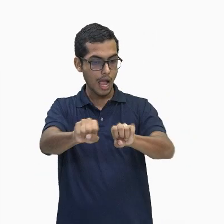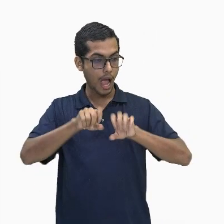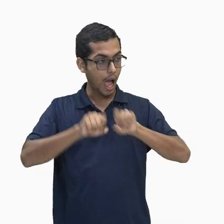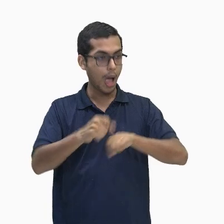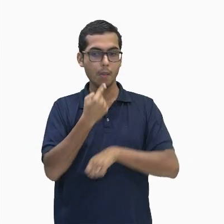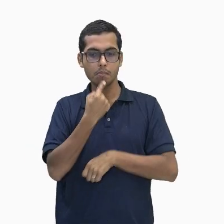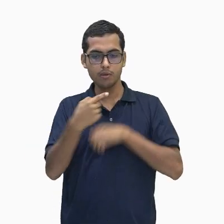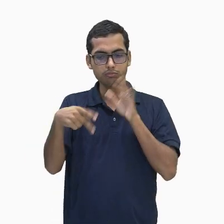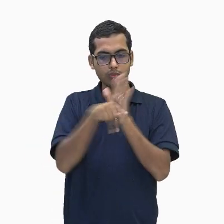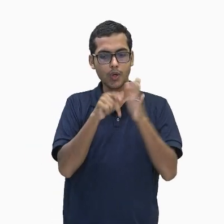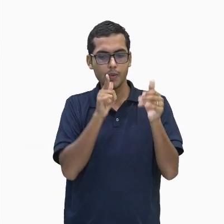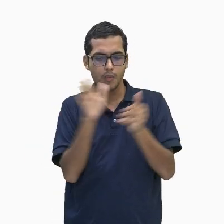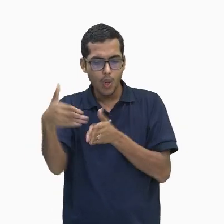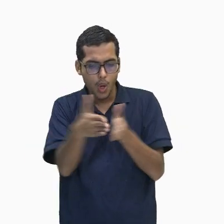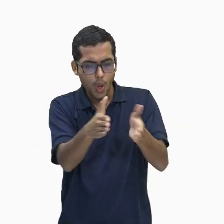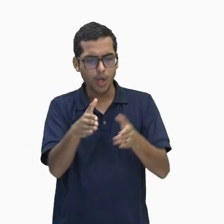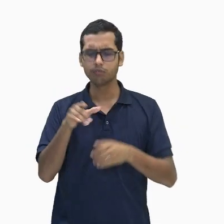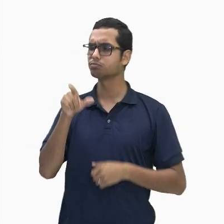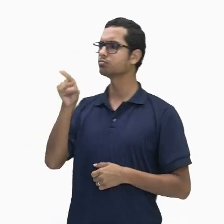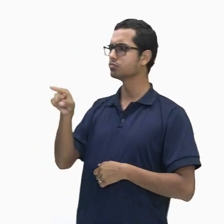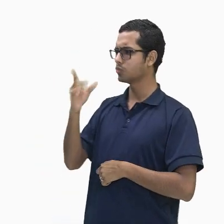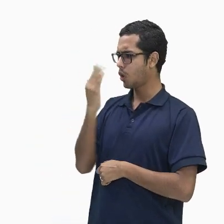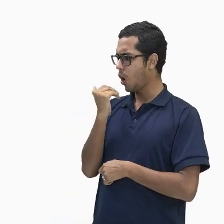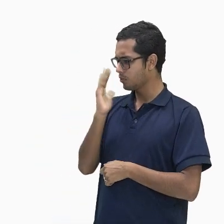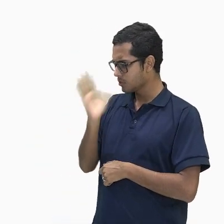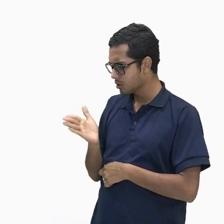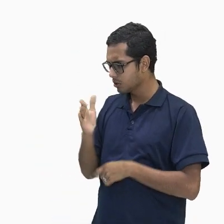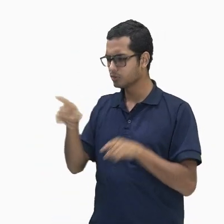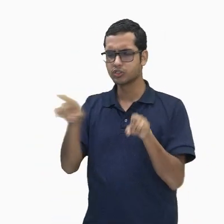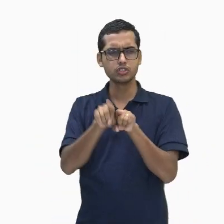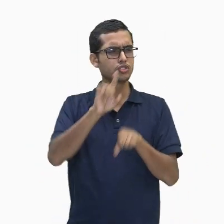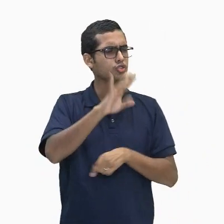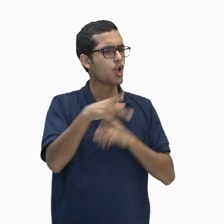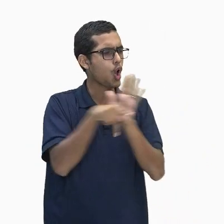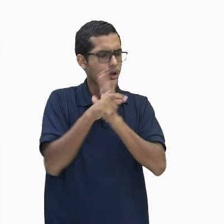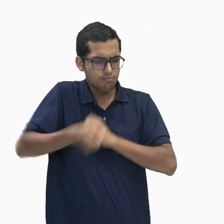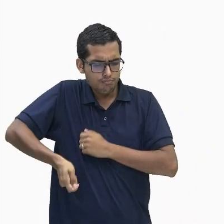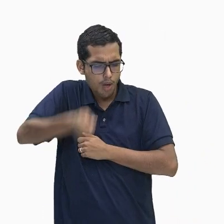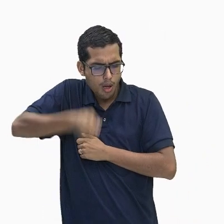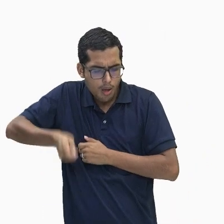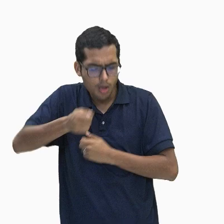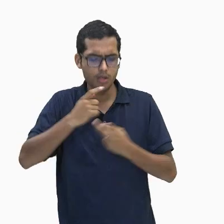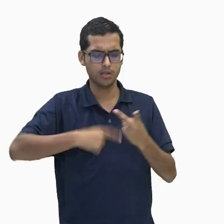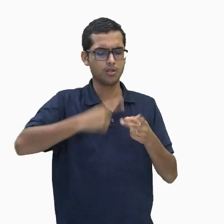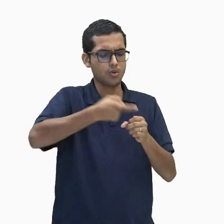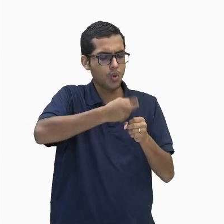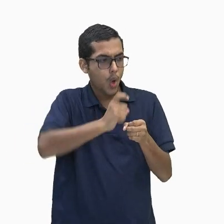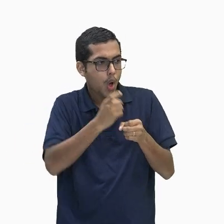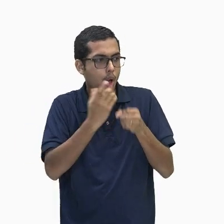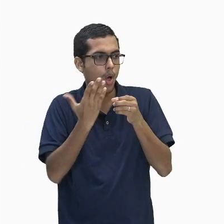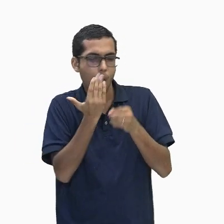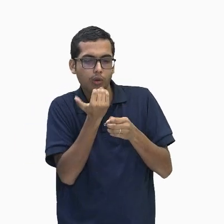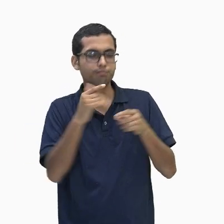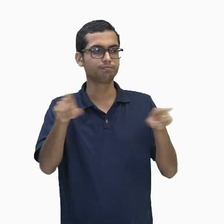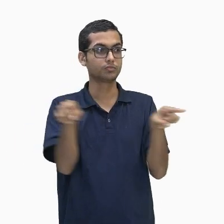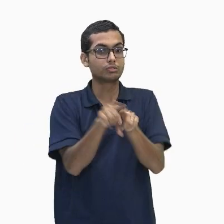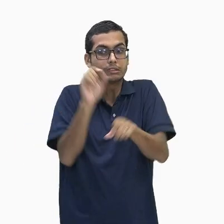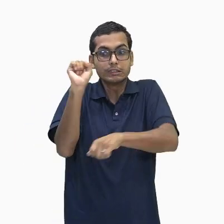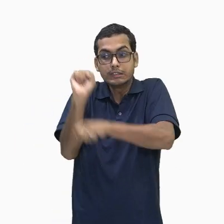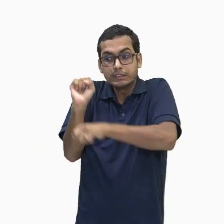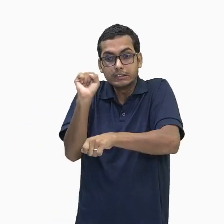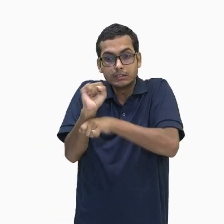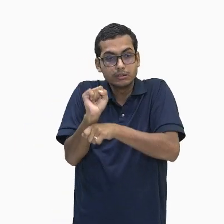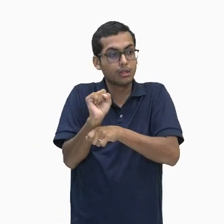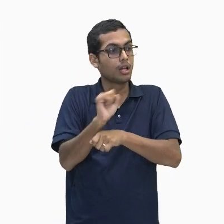aí continua, e tu já comeu? Só um pedacinho de tapioca com tucumã, tô esperando o peixe pro almoço.